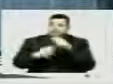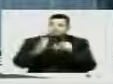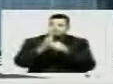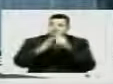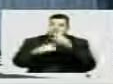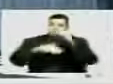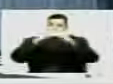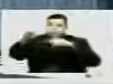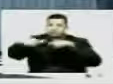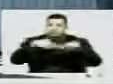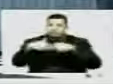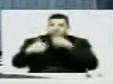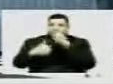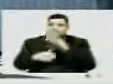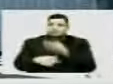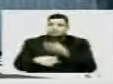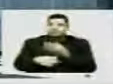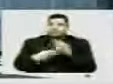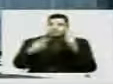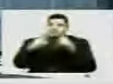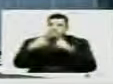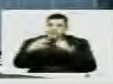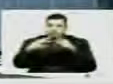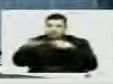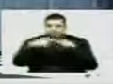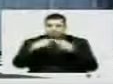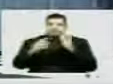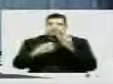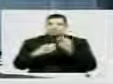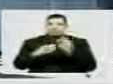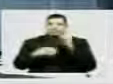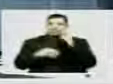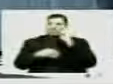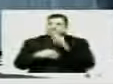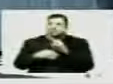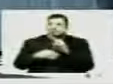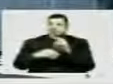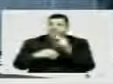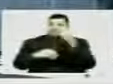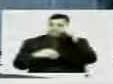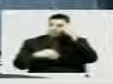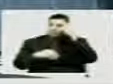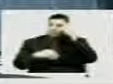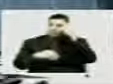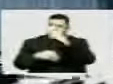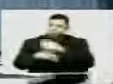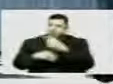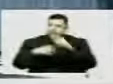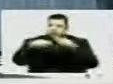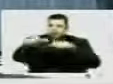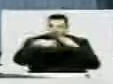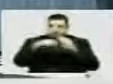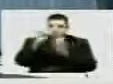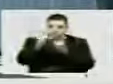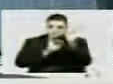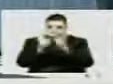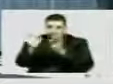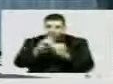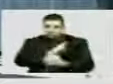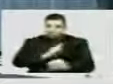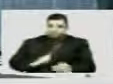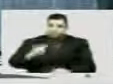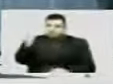primeiro passo. O segundo passo é avaliar os reflexos dessas medidas propostas pelo